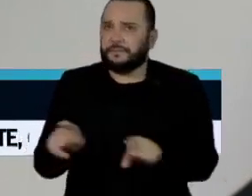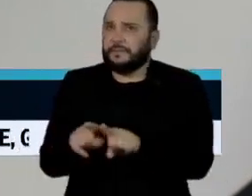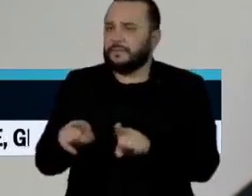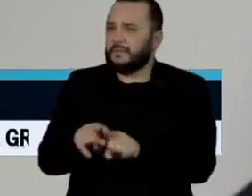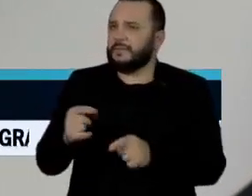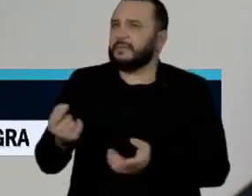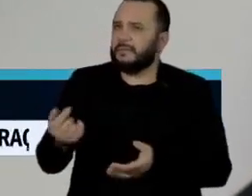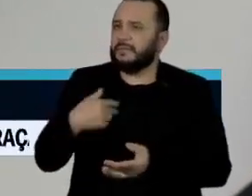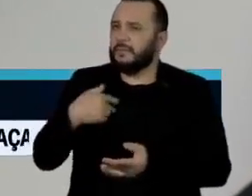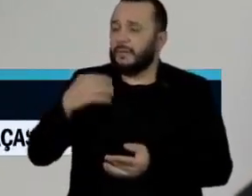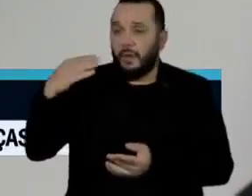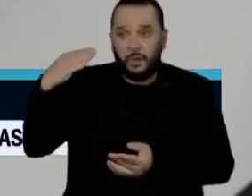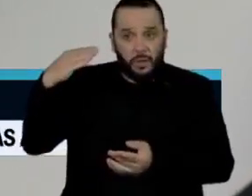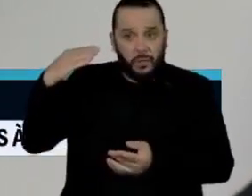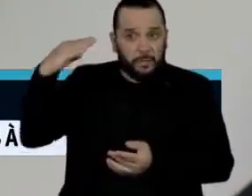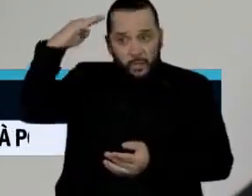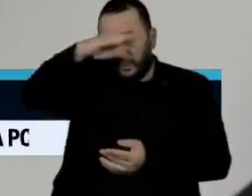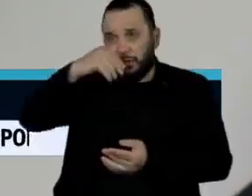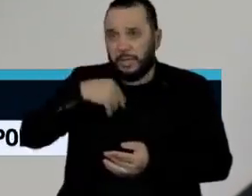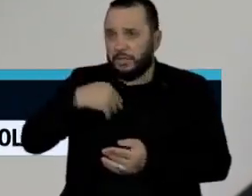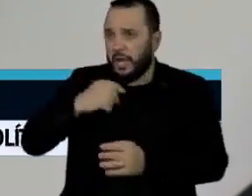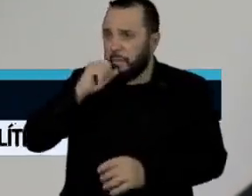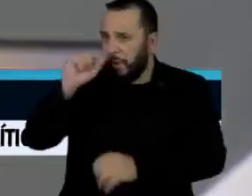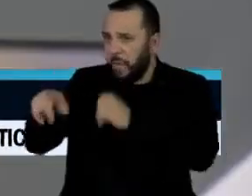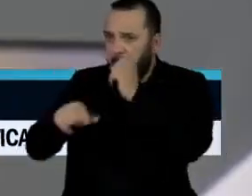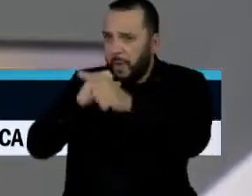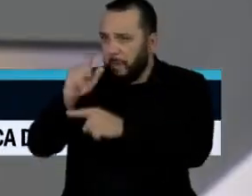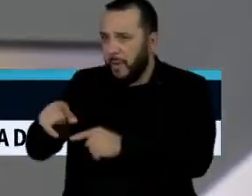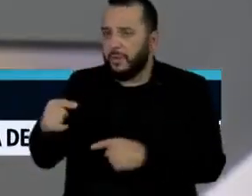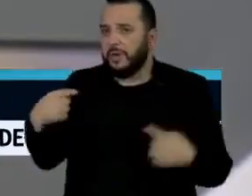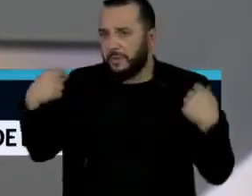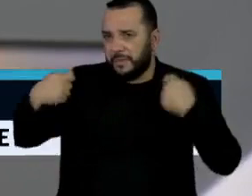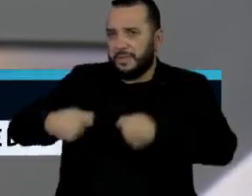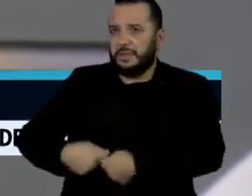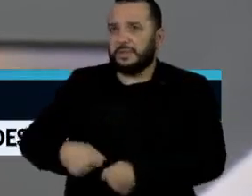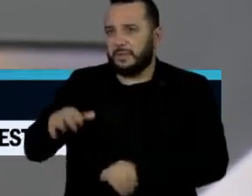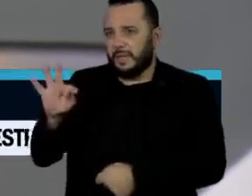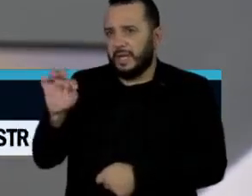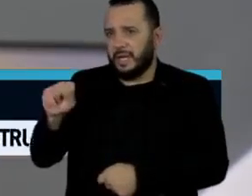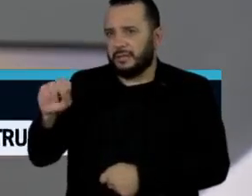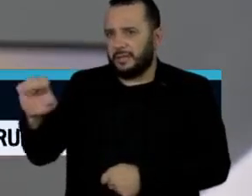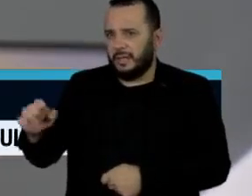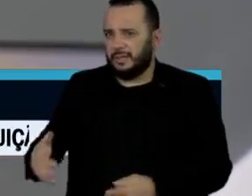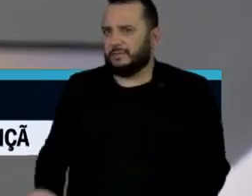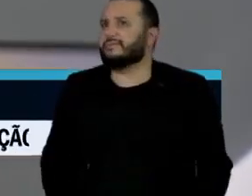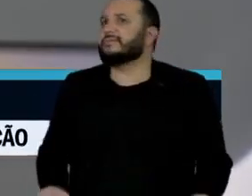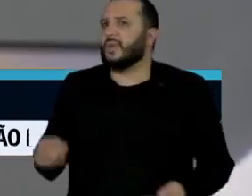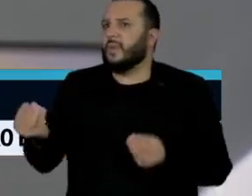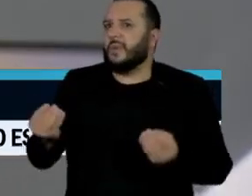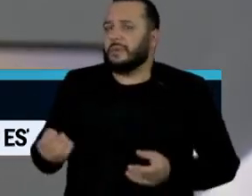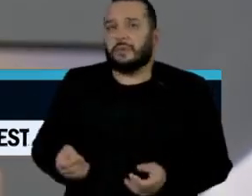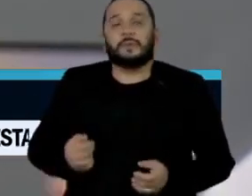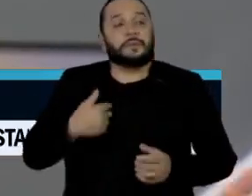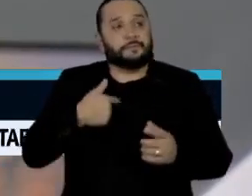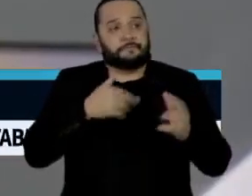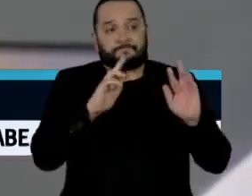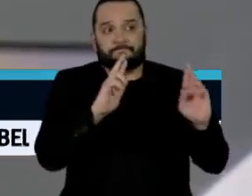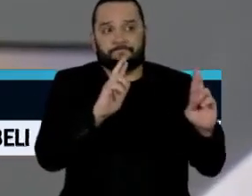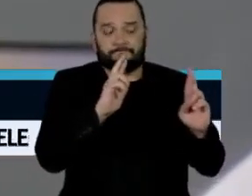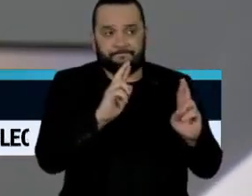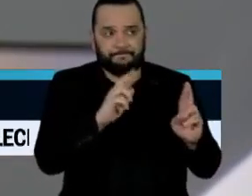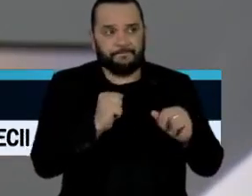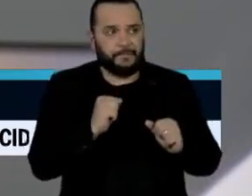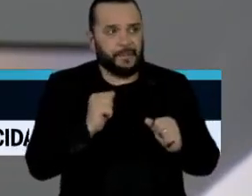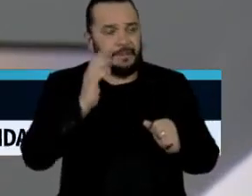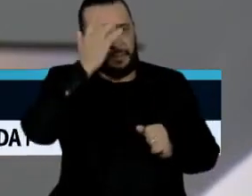nominais do presidente bolsonaro aos ministros do TSE Eu acho que eu espero que os ministros do TSE Como são